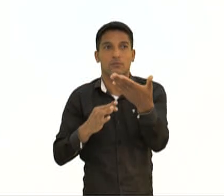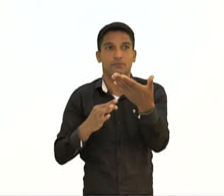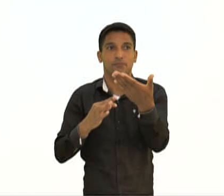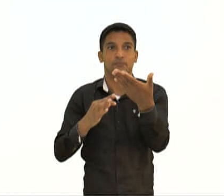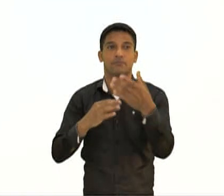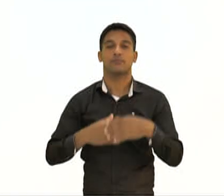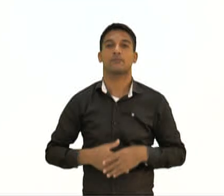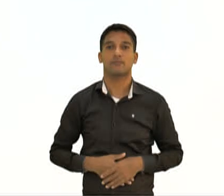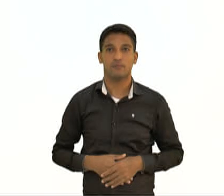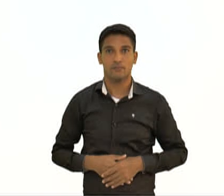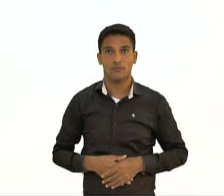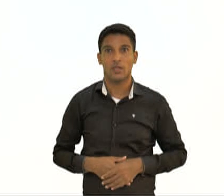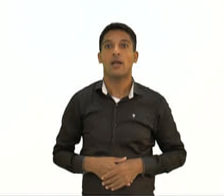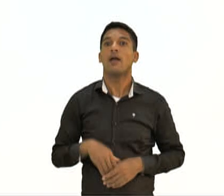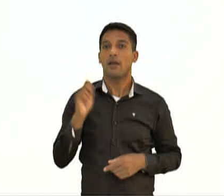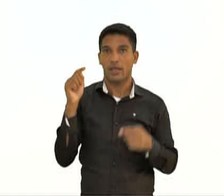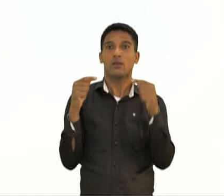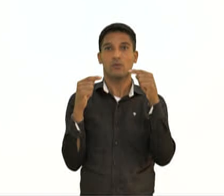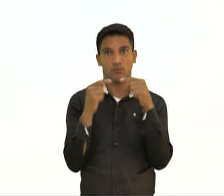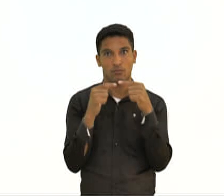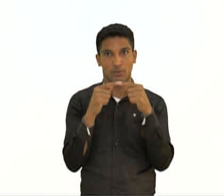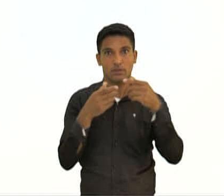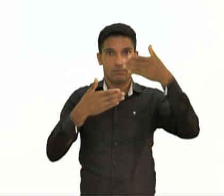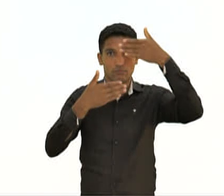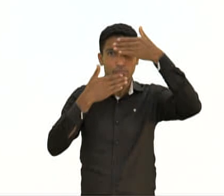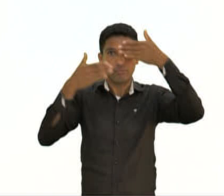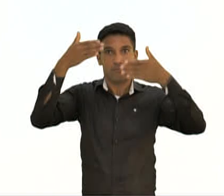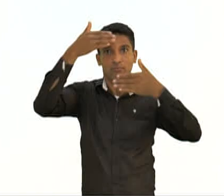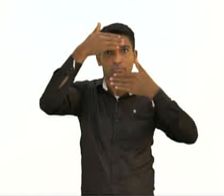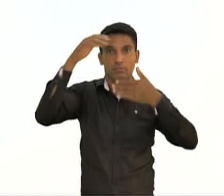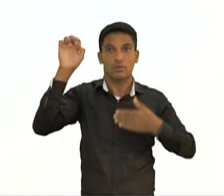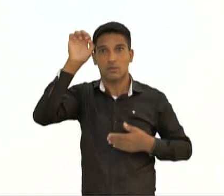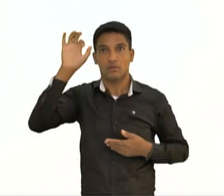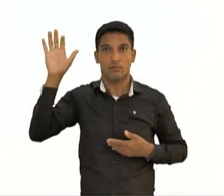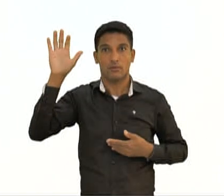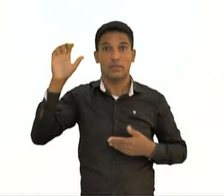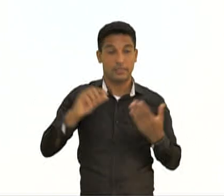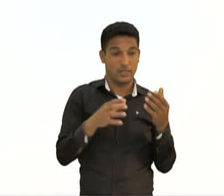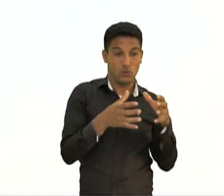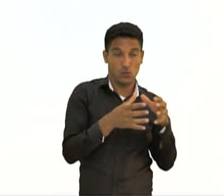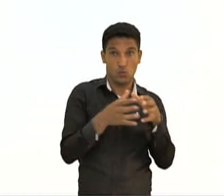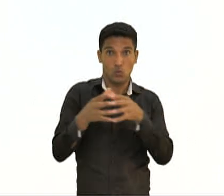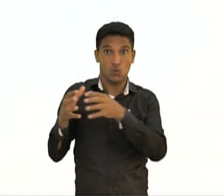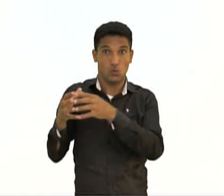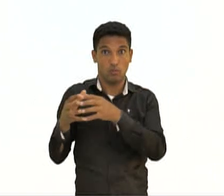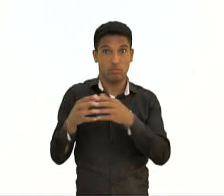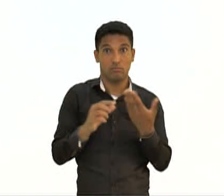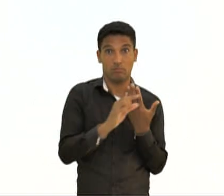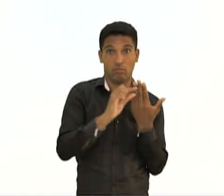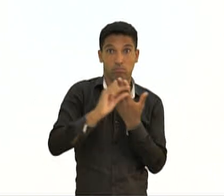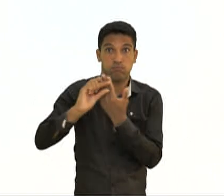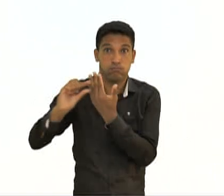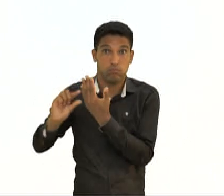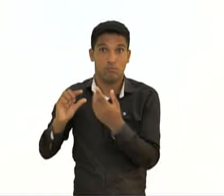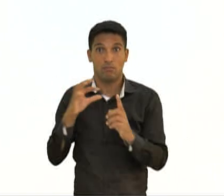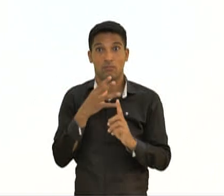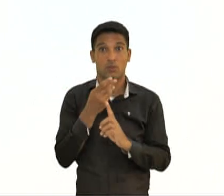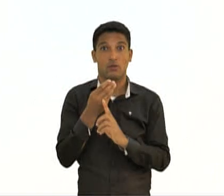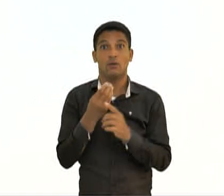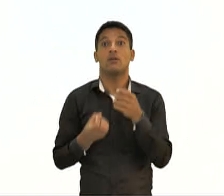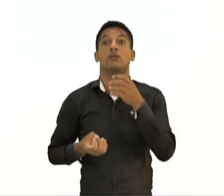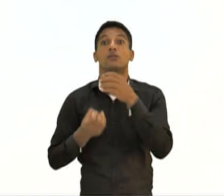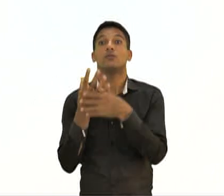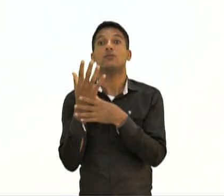vanguardas europeias, imenso grupo de movimentos artísticos surgido desde o início do século